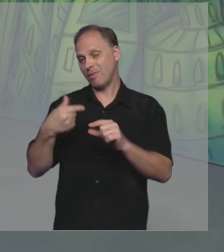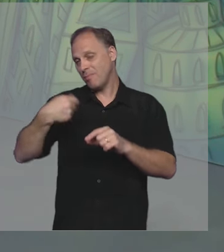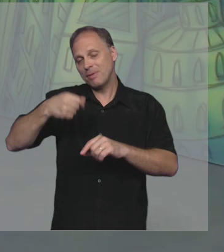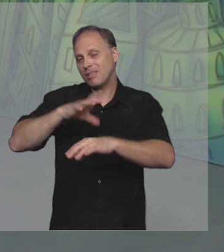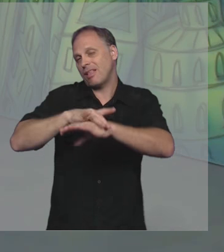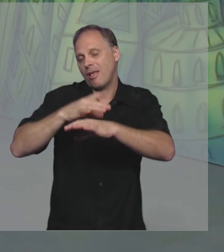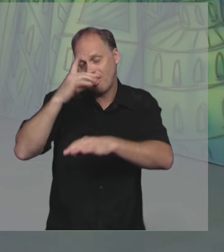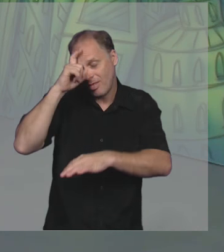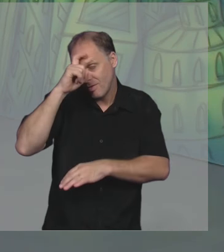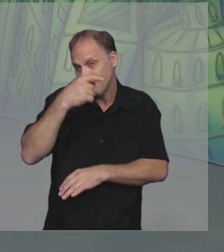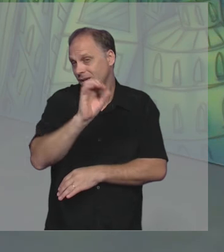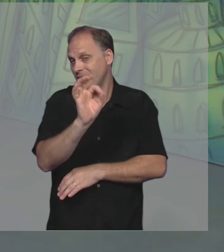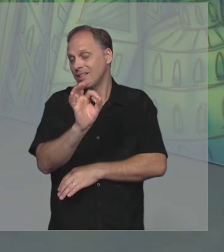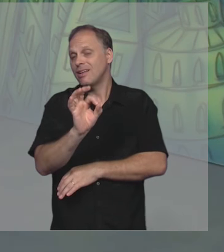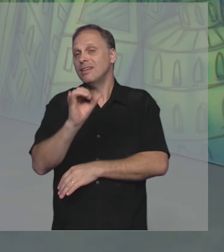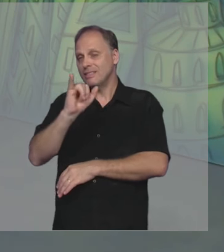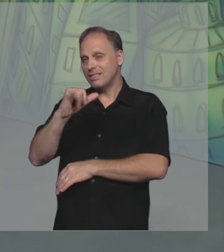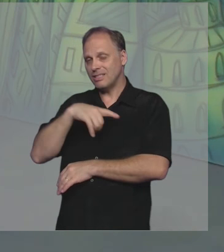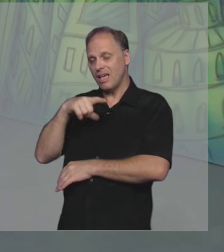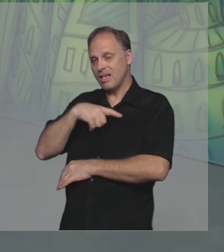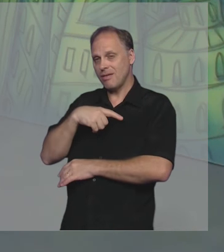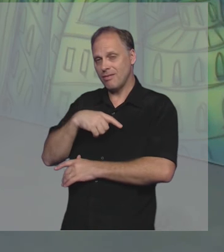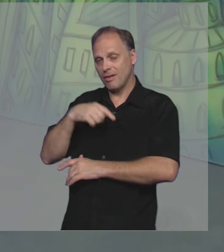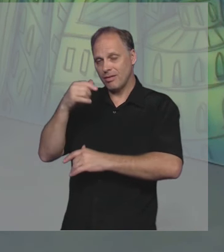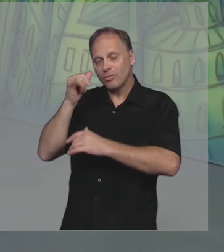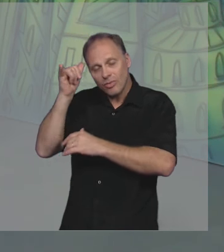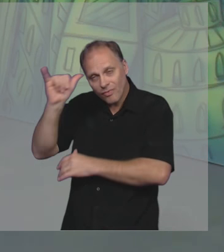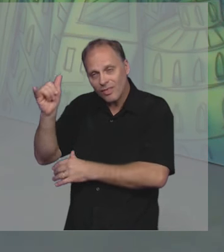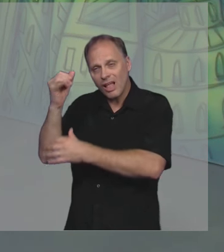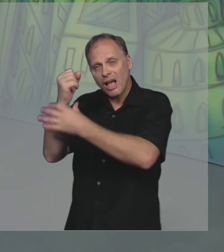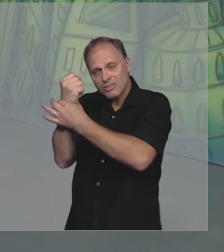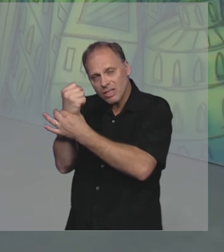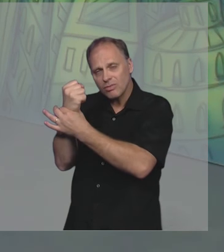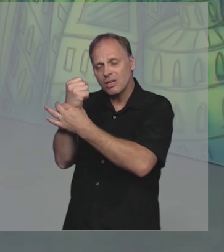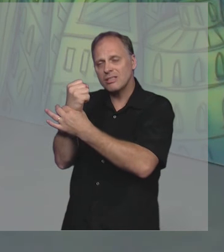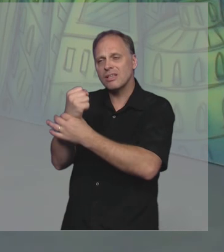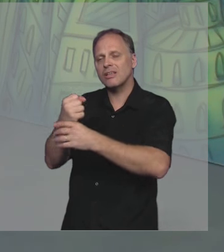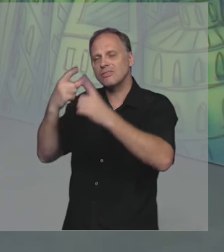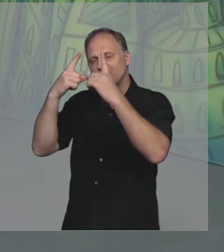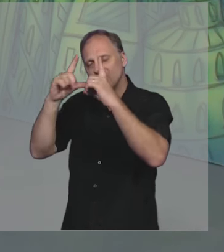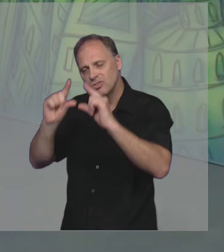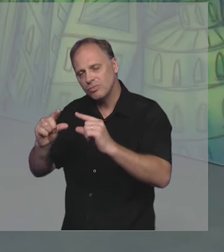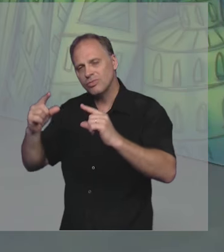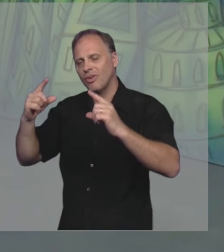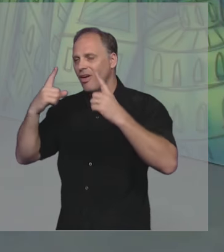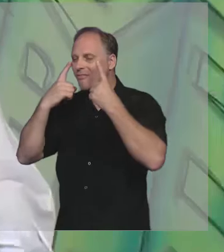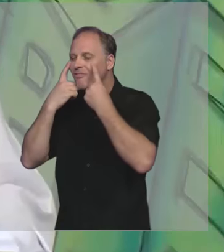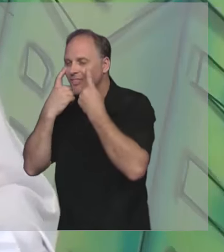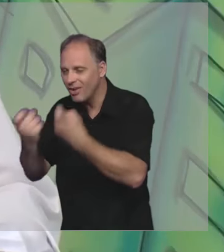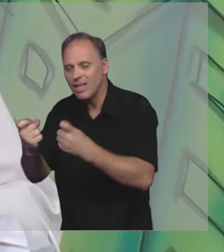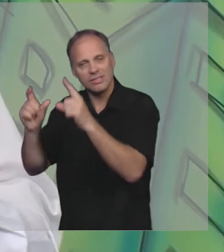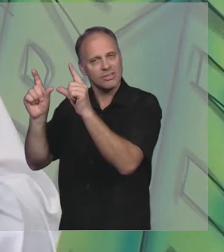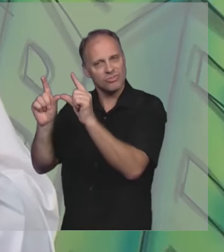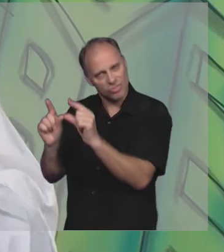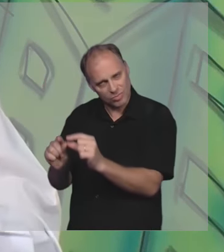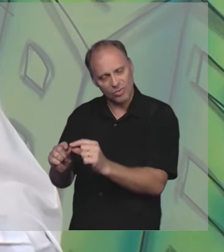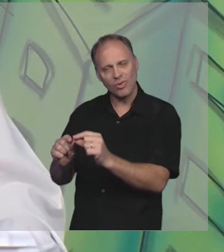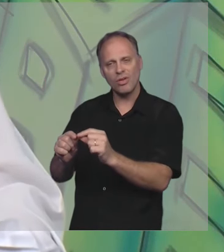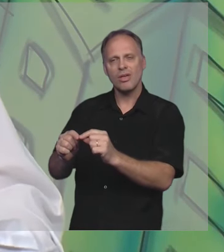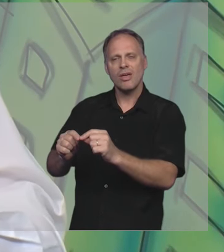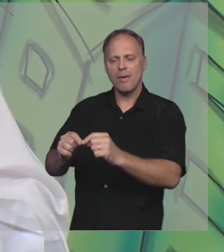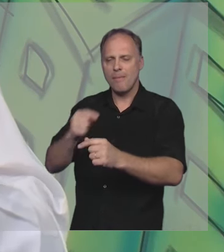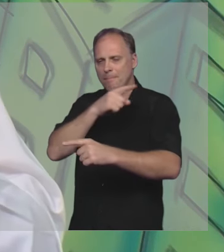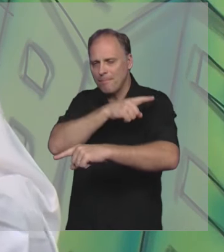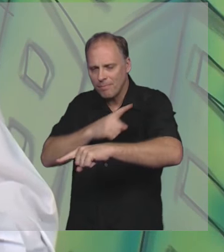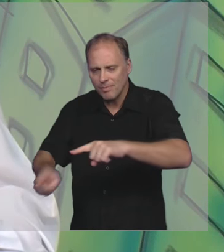gente tem informações e prevenção na área da segurança, a gente diminui a agressão, a gente diminui os índices de violência, ferimento